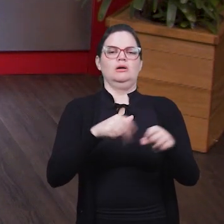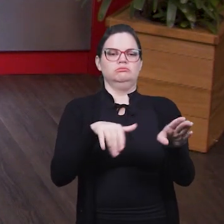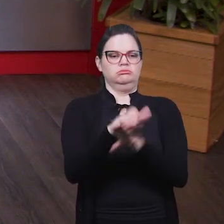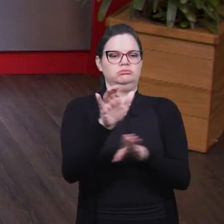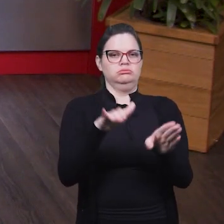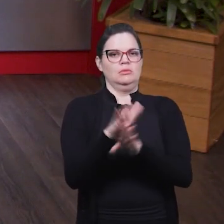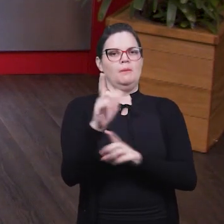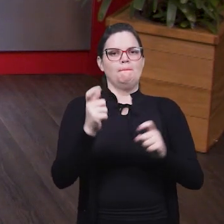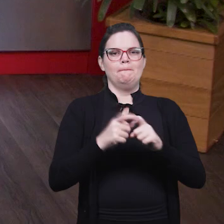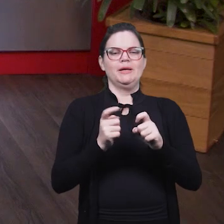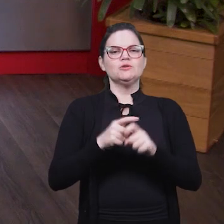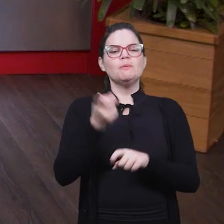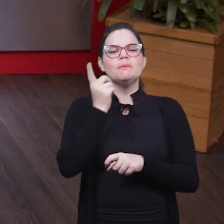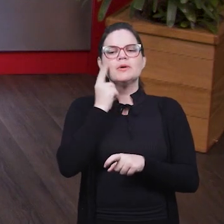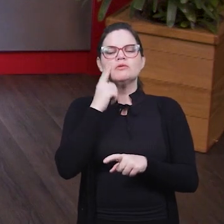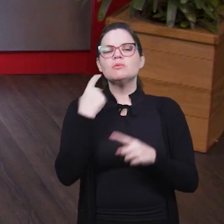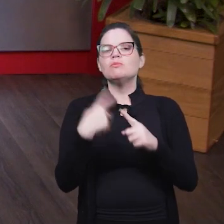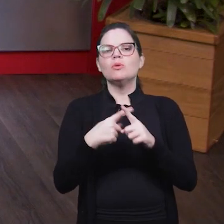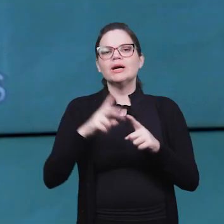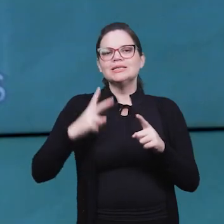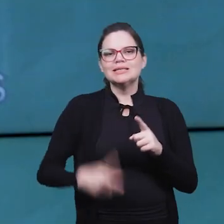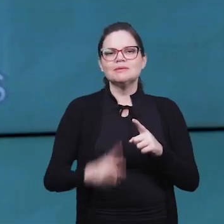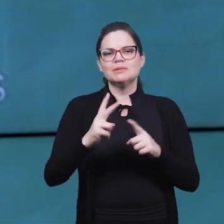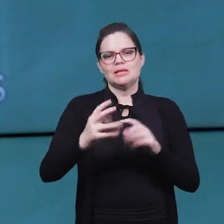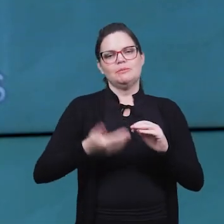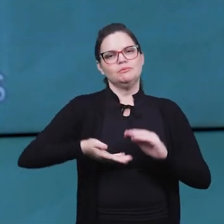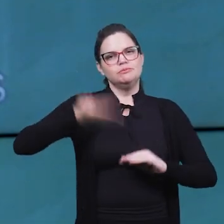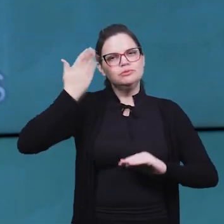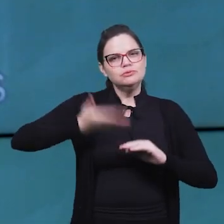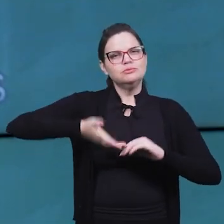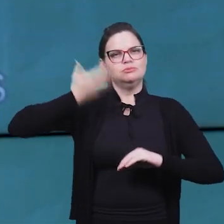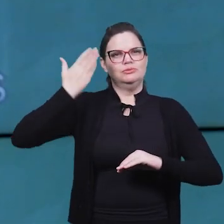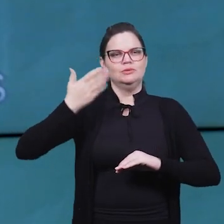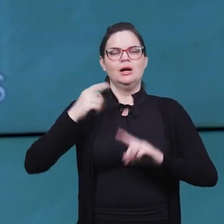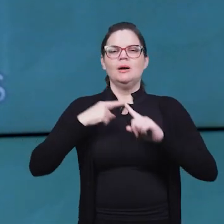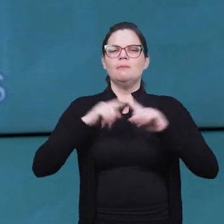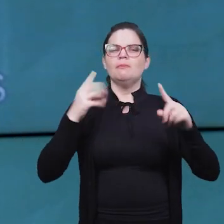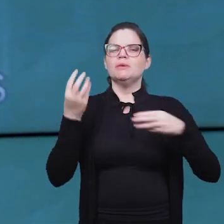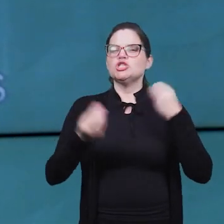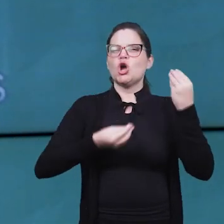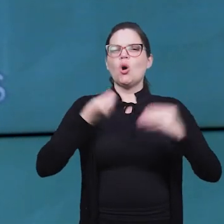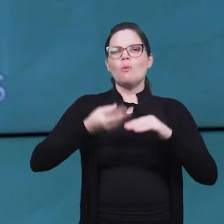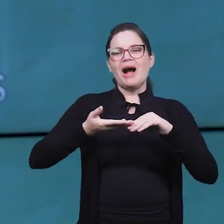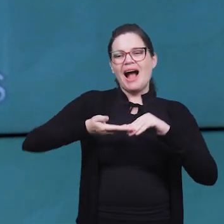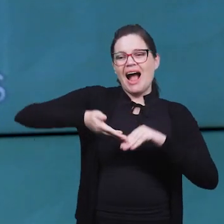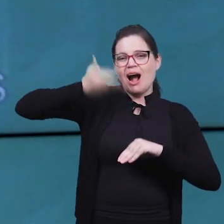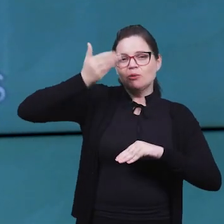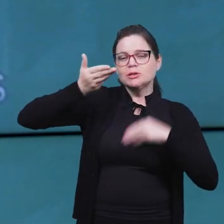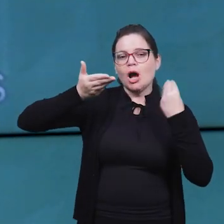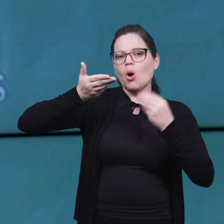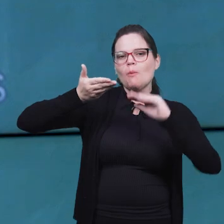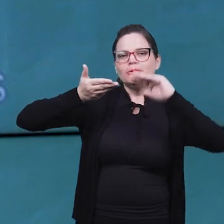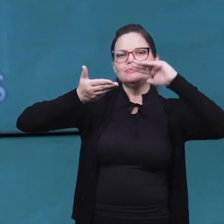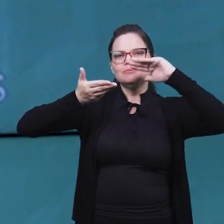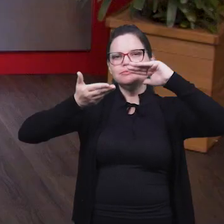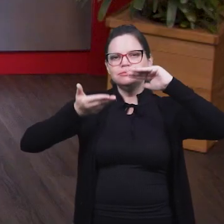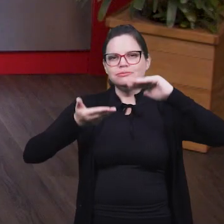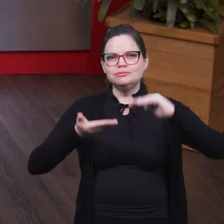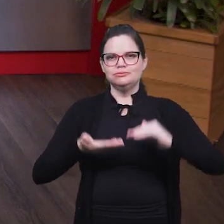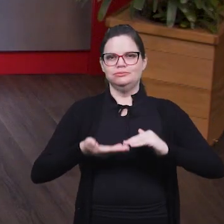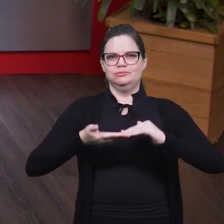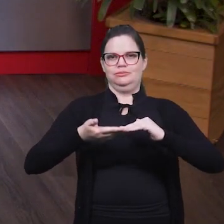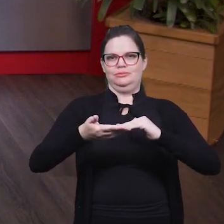para descobrir a causa das crises. Mas como baixar a glicemia alta?